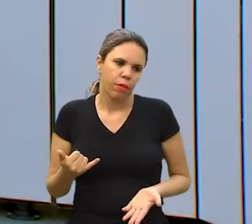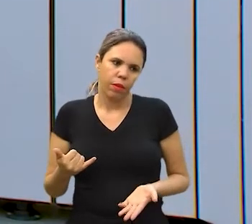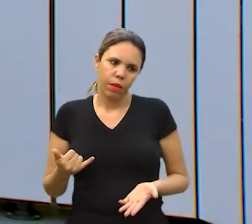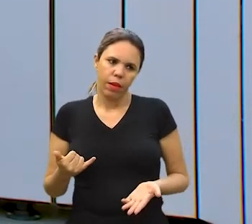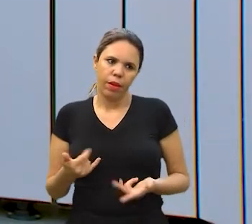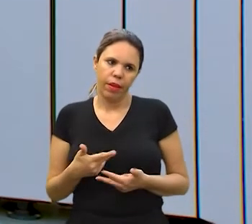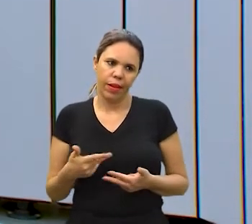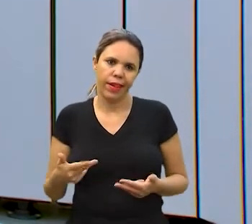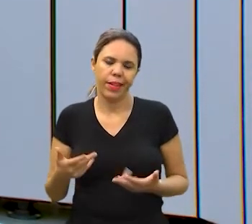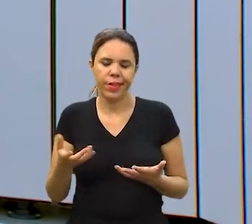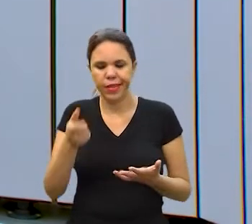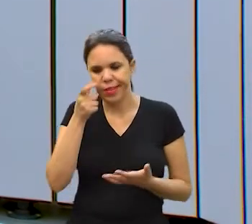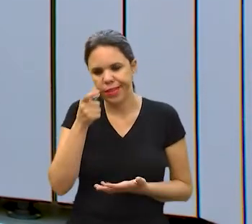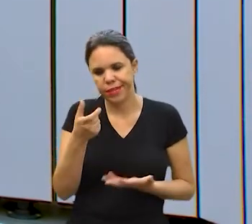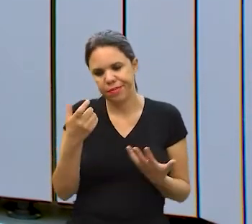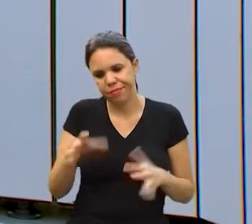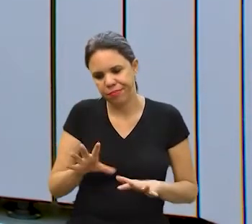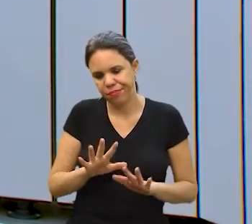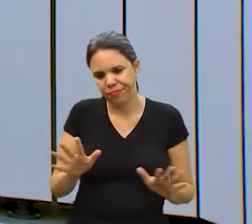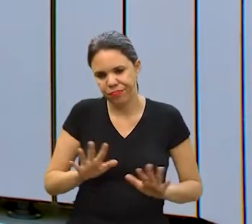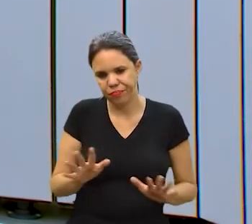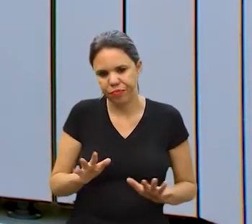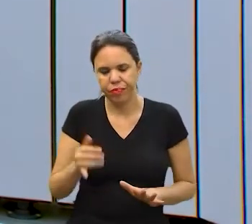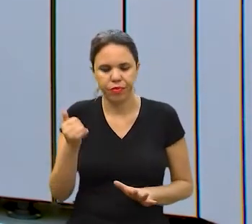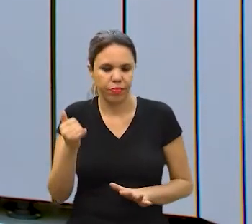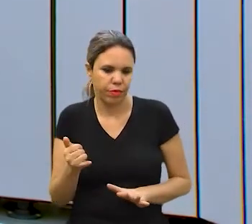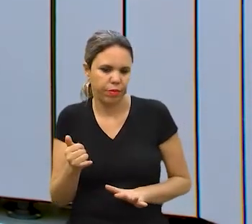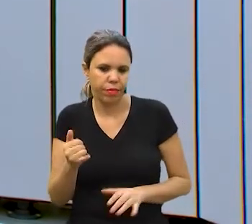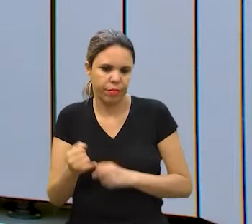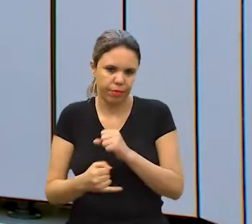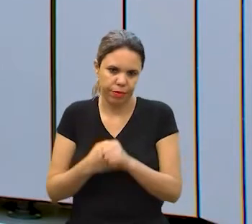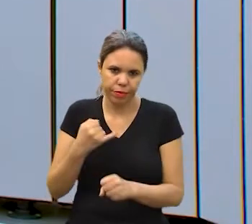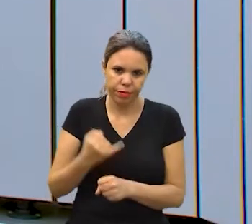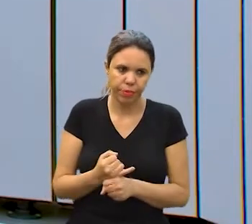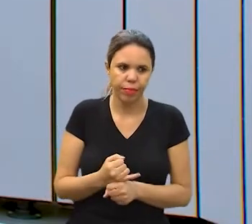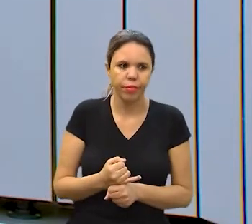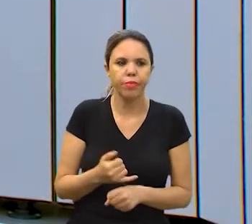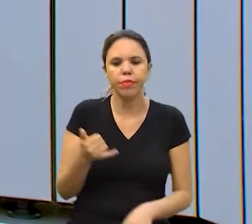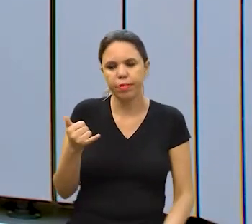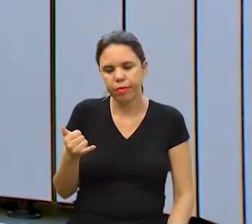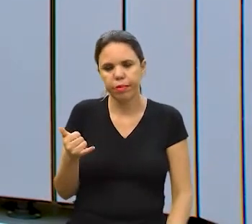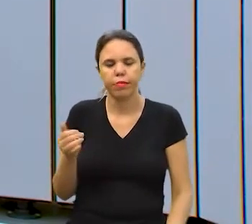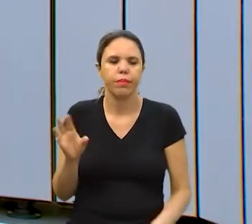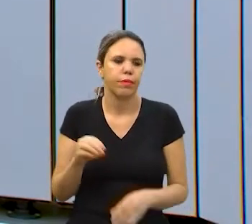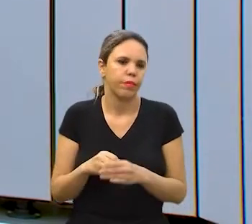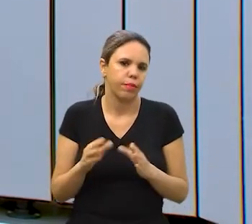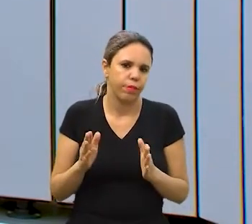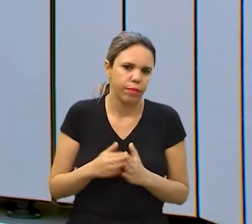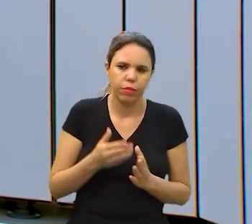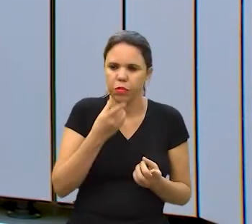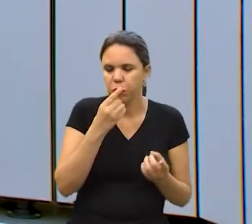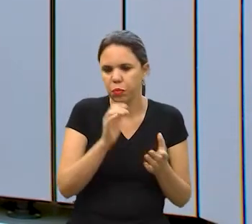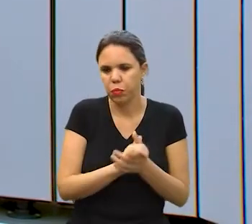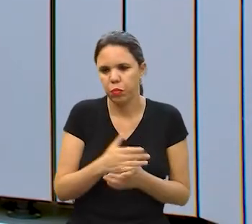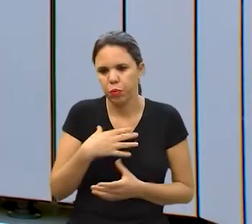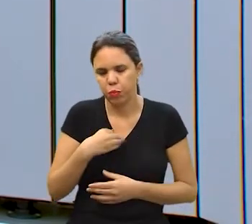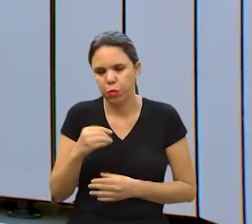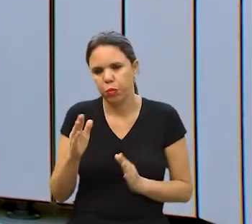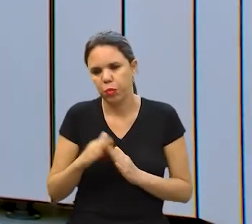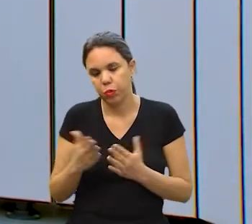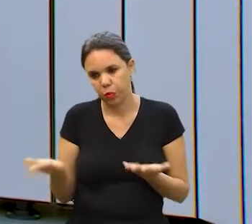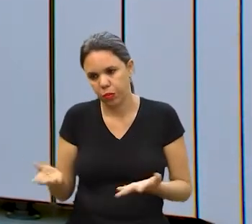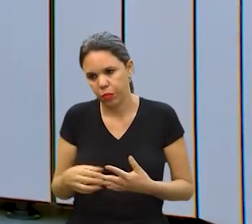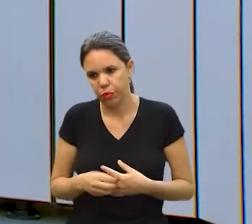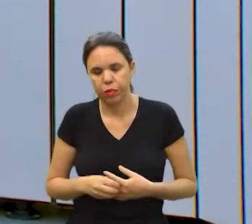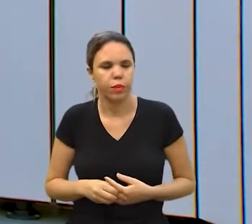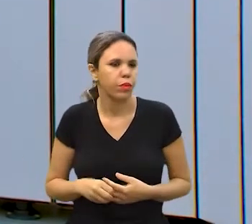Além de muito perto, você tem muita coisa que você quer ver e que você não quer ver. O celular não, né? A mídia, né? A internet, mas o celular está dentro de casa, e tá o marido, a mulher e os filhos tudo